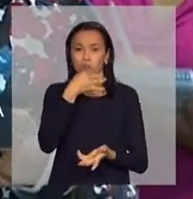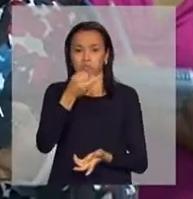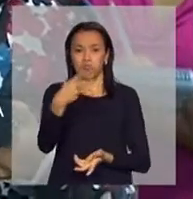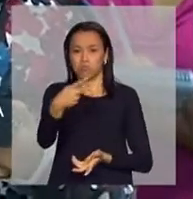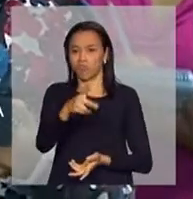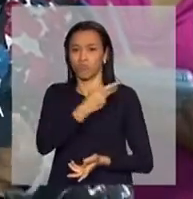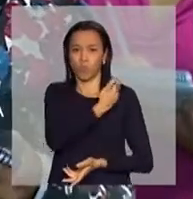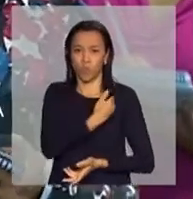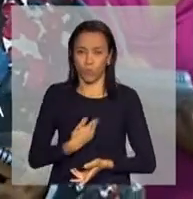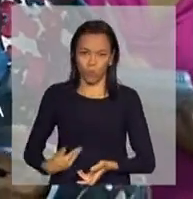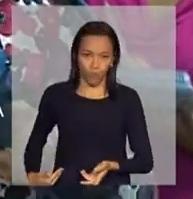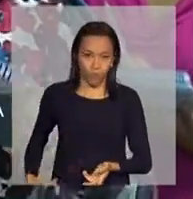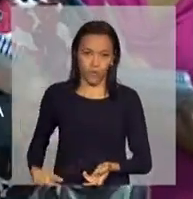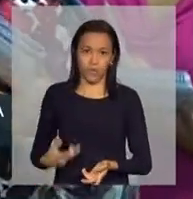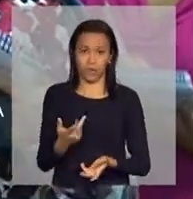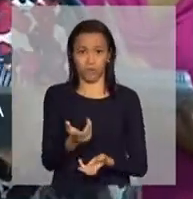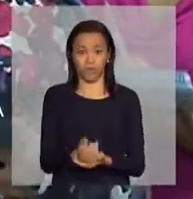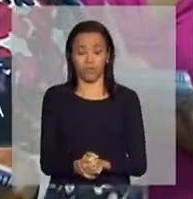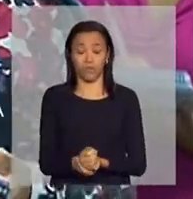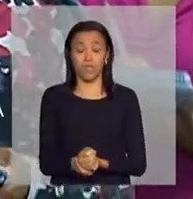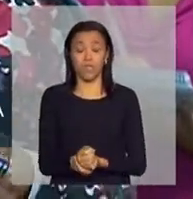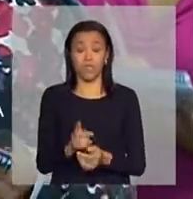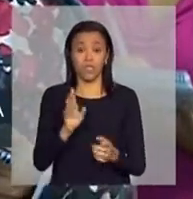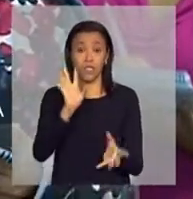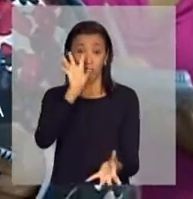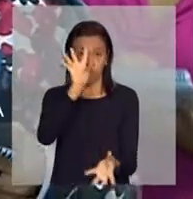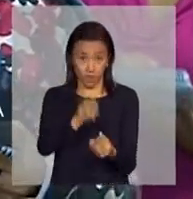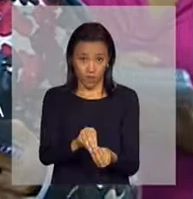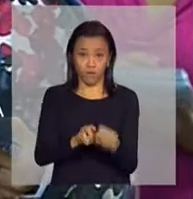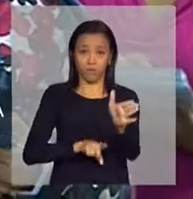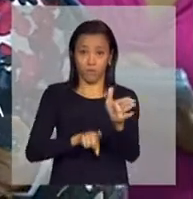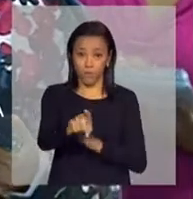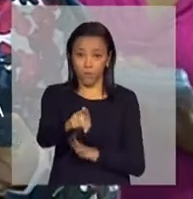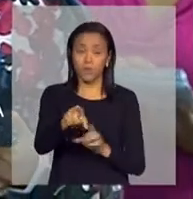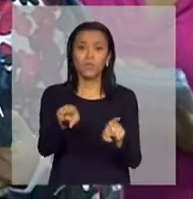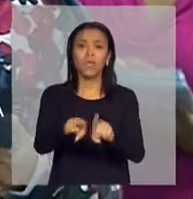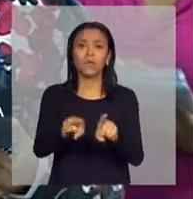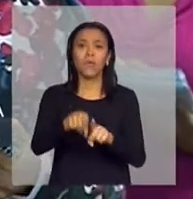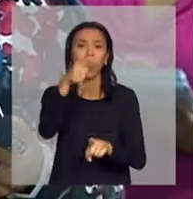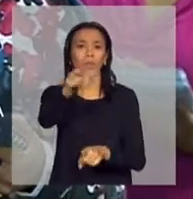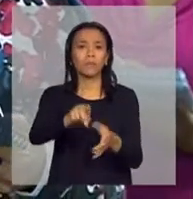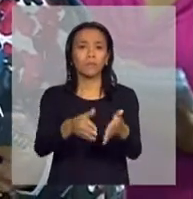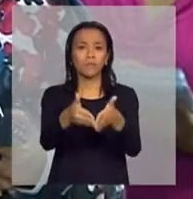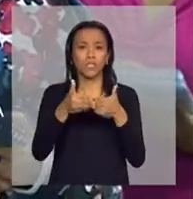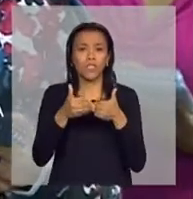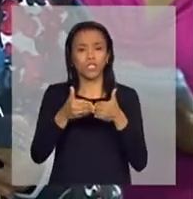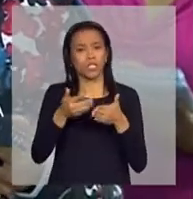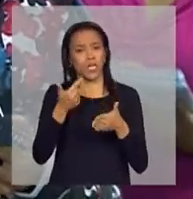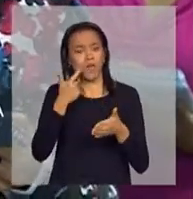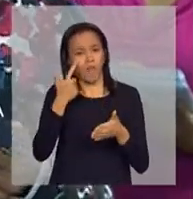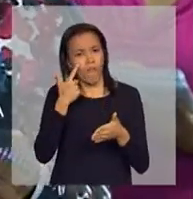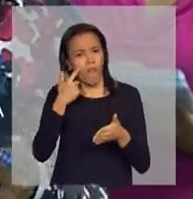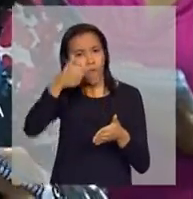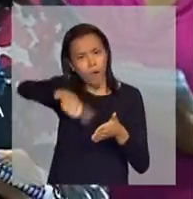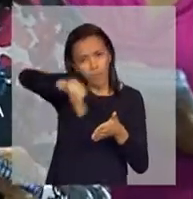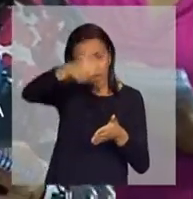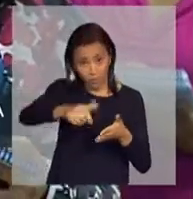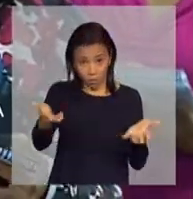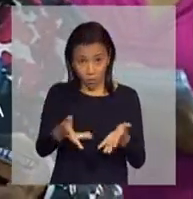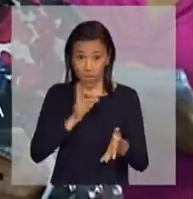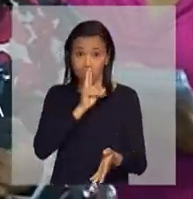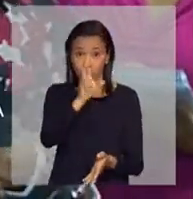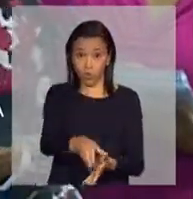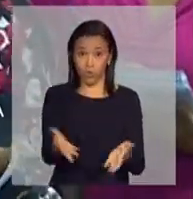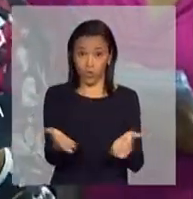essas m3cado quem e só pra terminar Ministro é pedir ao Senhor uma avaliação porque depois do resultado do PIB de